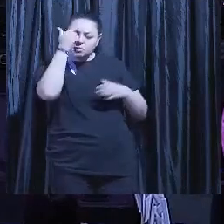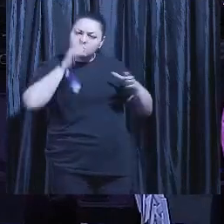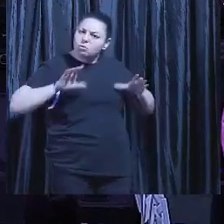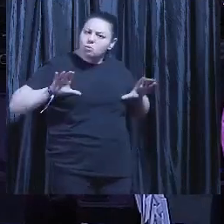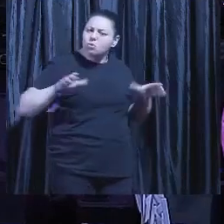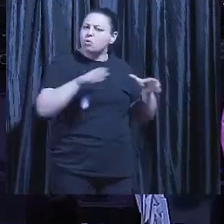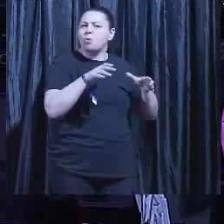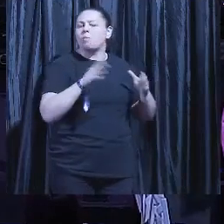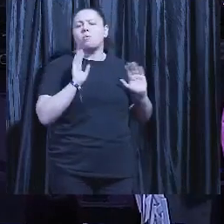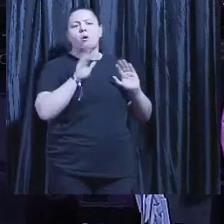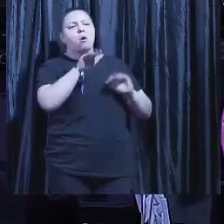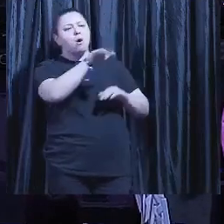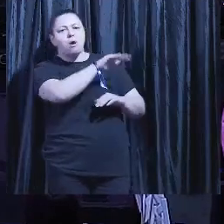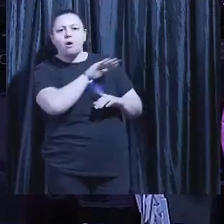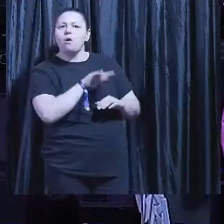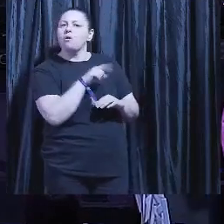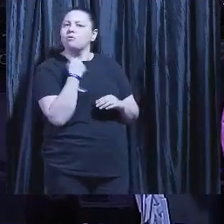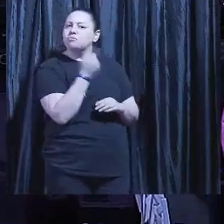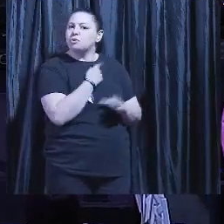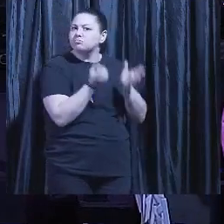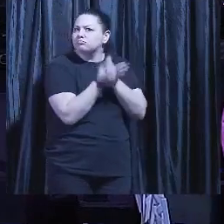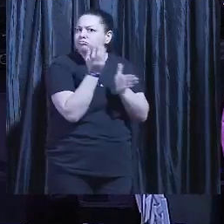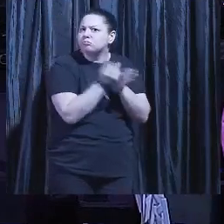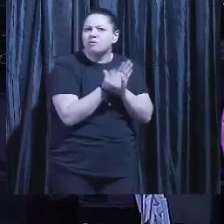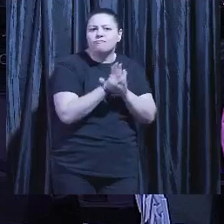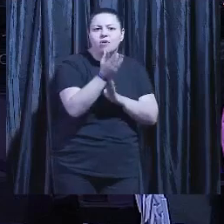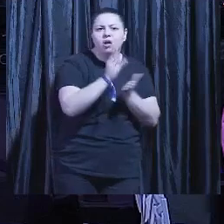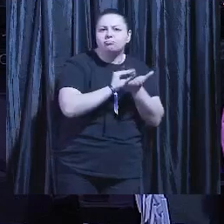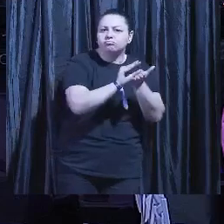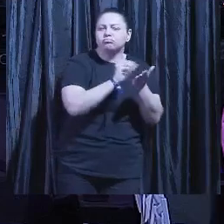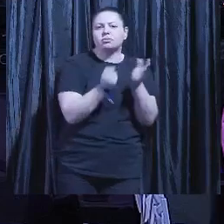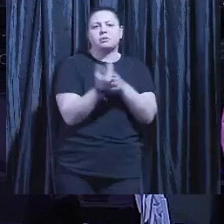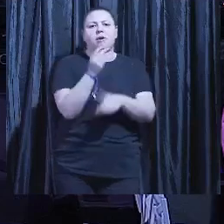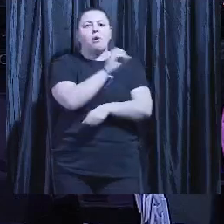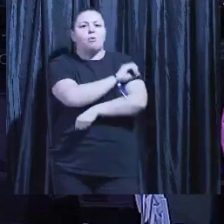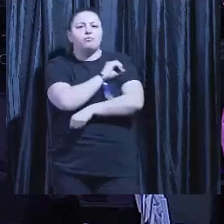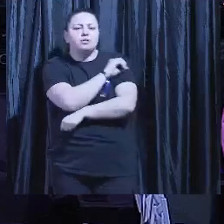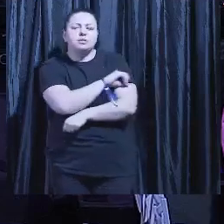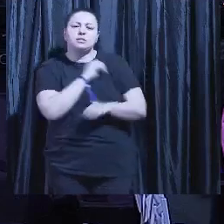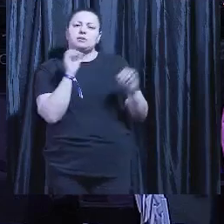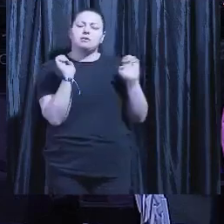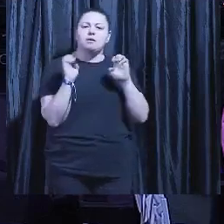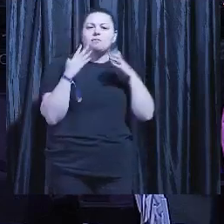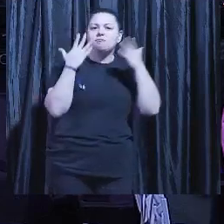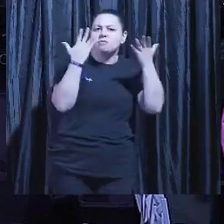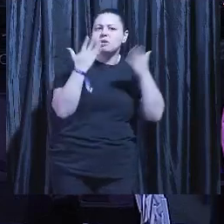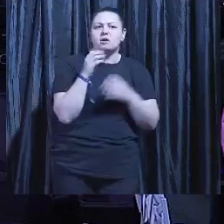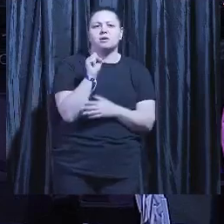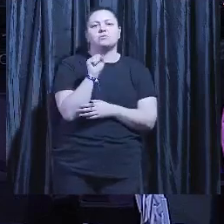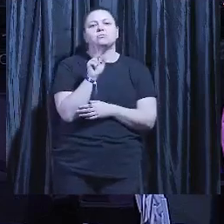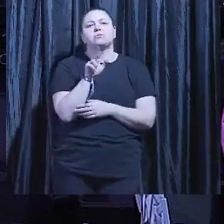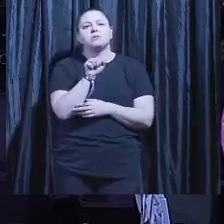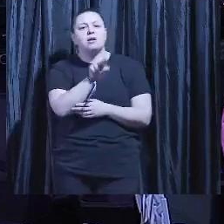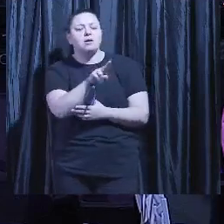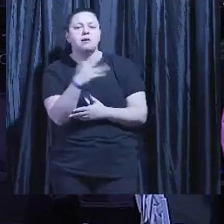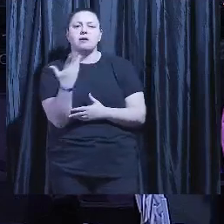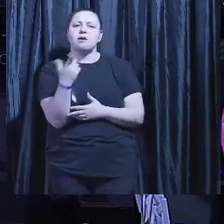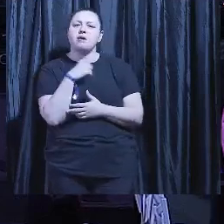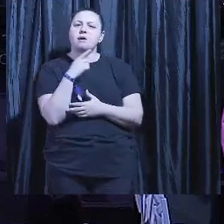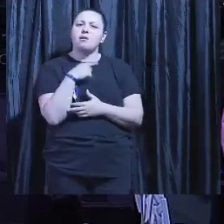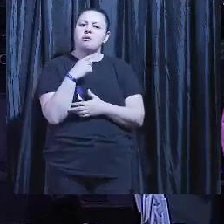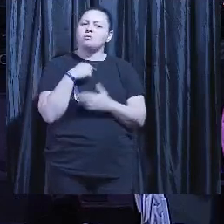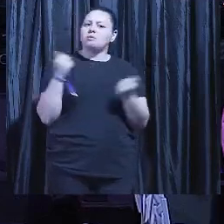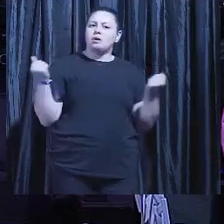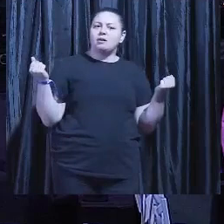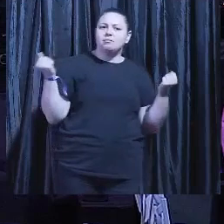Falar, rapaziada e moçada, a gente produz muitos dados, a gente faz oficinas, a gente faz eventos, a gente faz sarau, a gente faz batalhas de